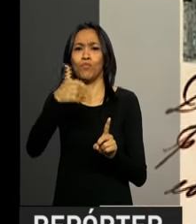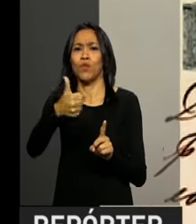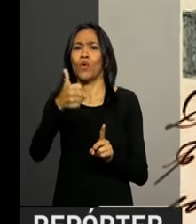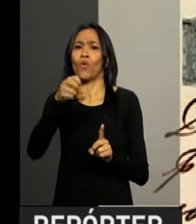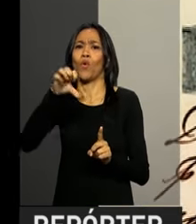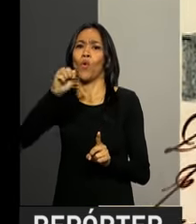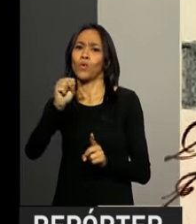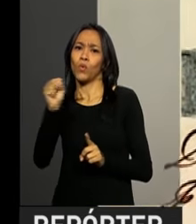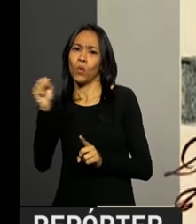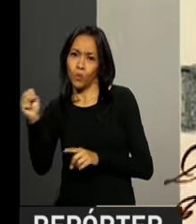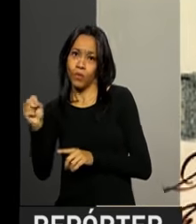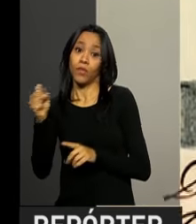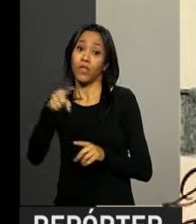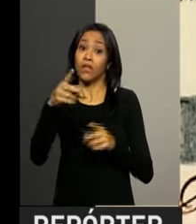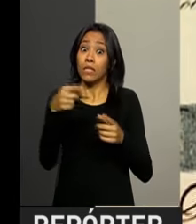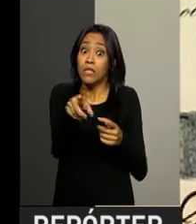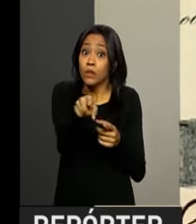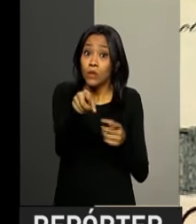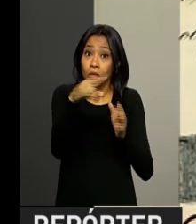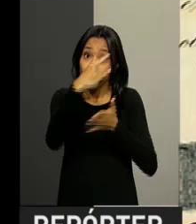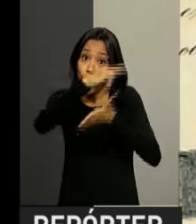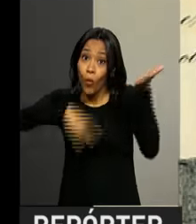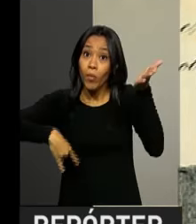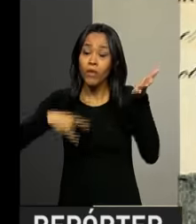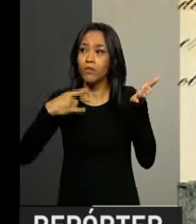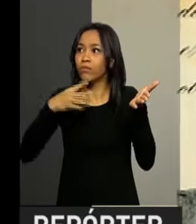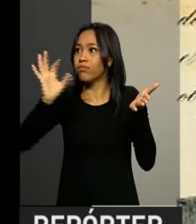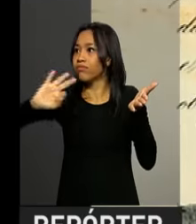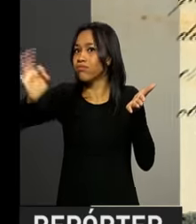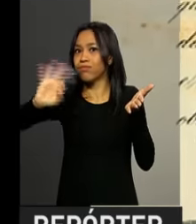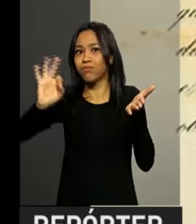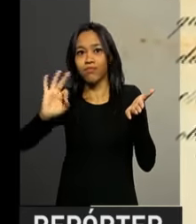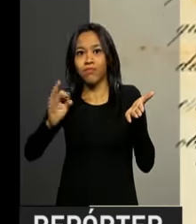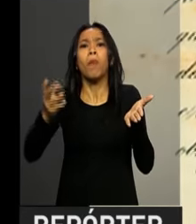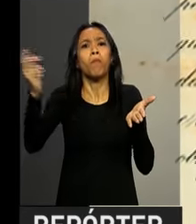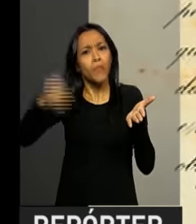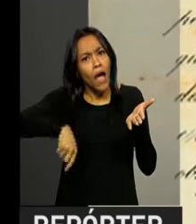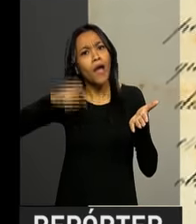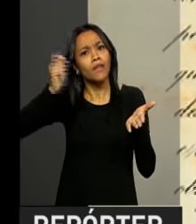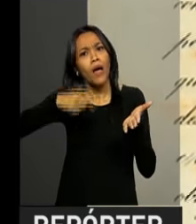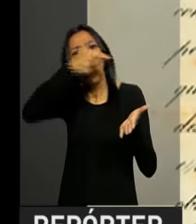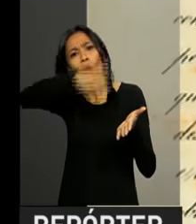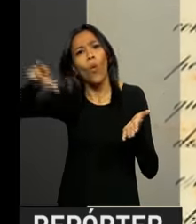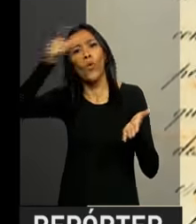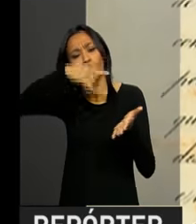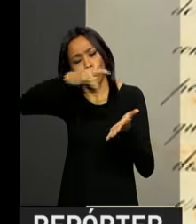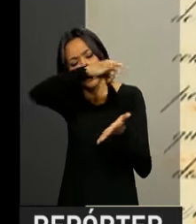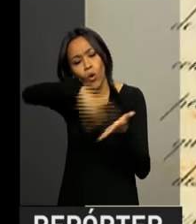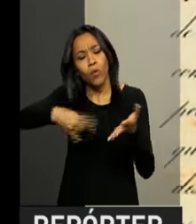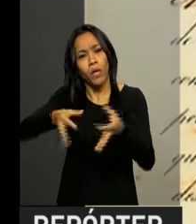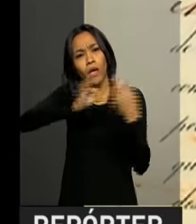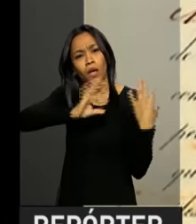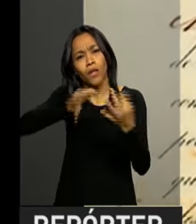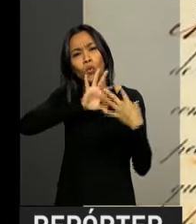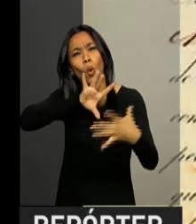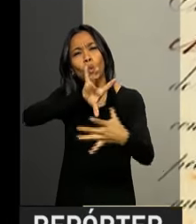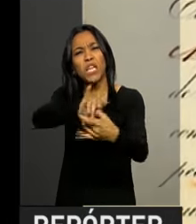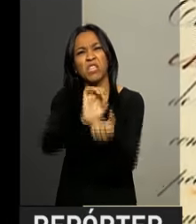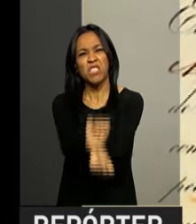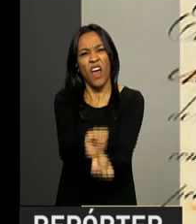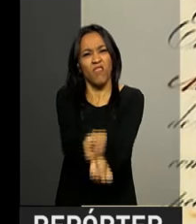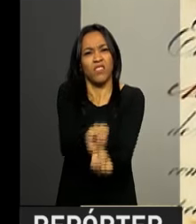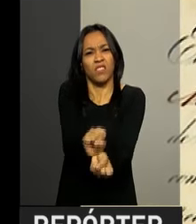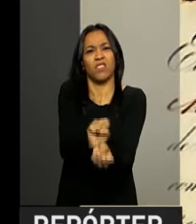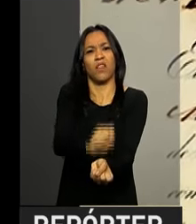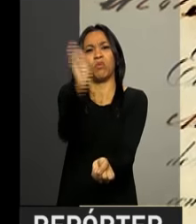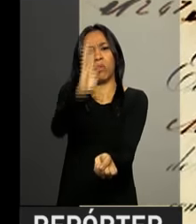raramente exibida ao público os visitantes também podem ver outros documentos relativos à escravidão no Brasil com a